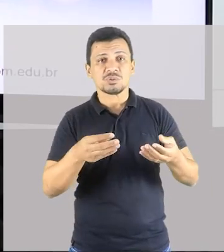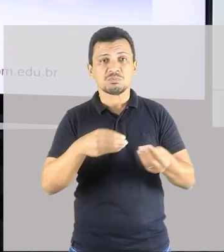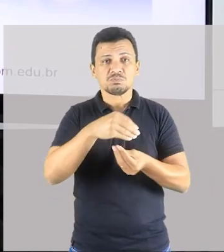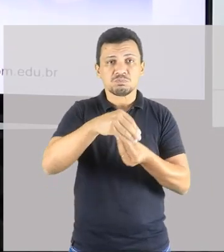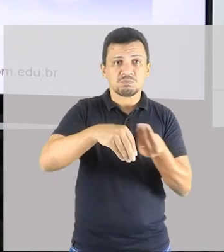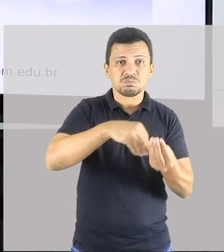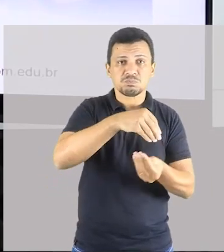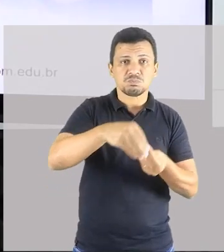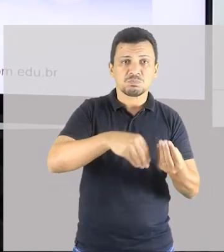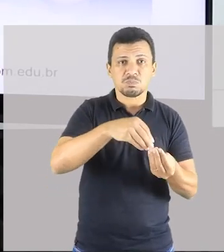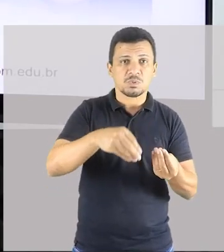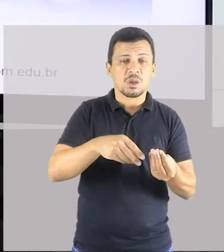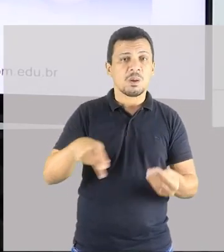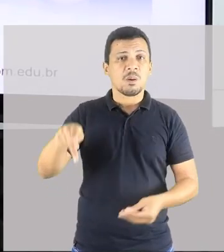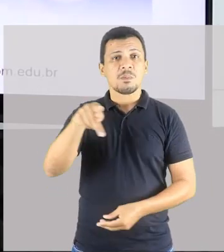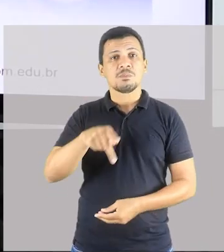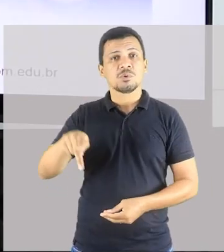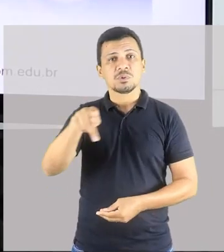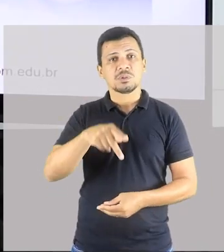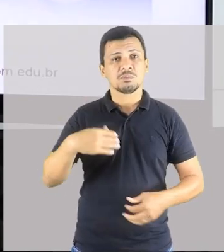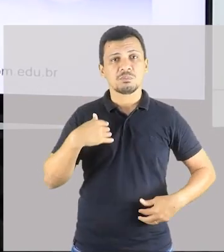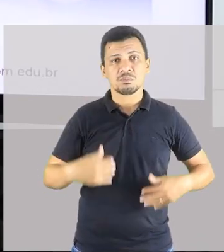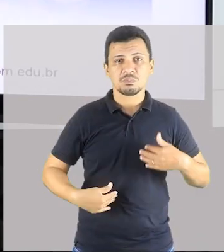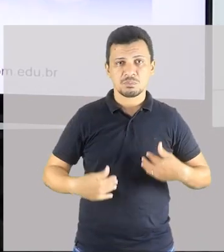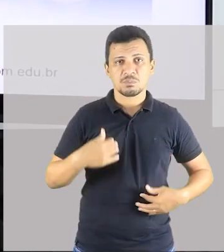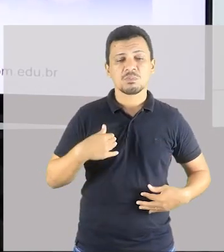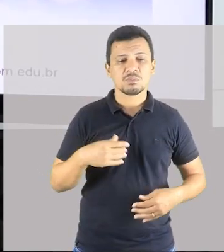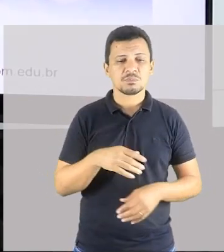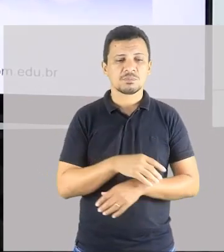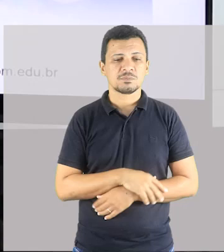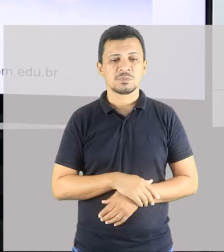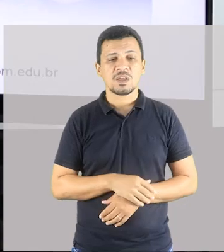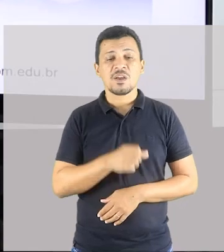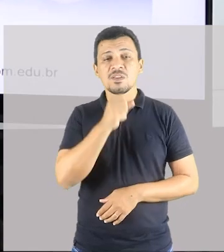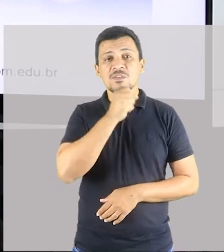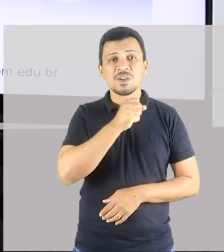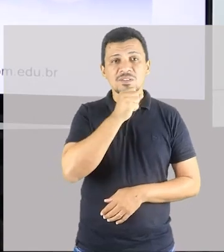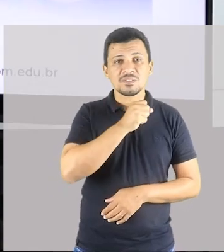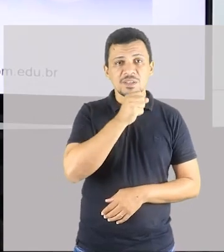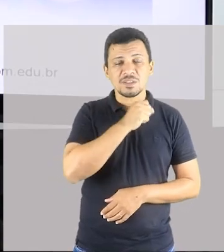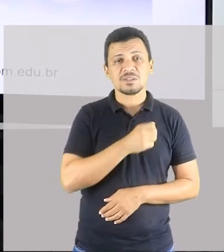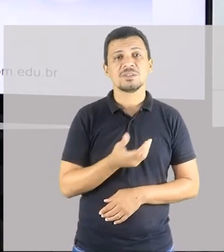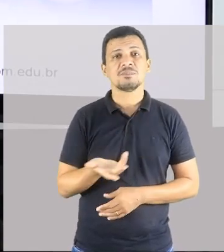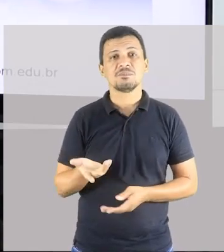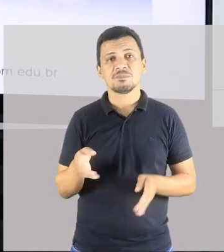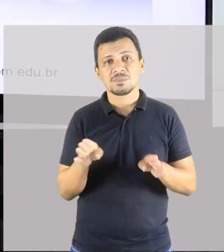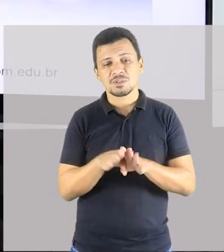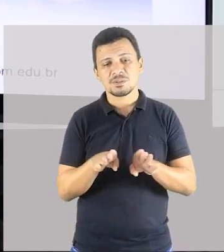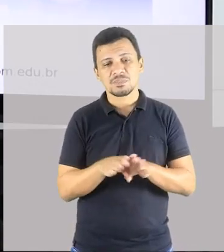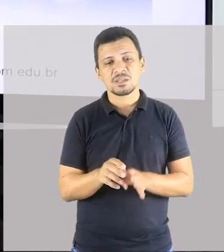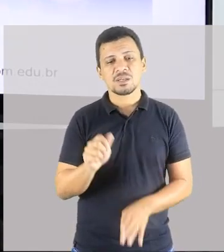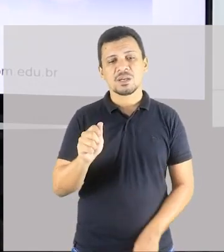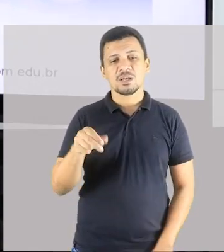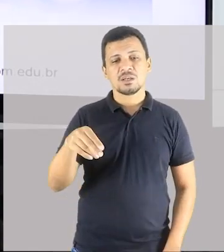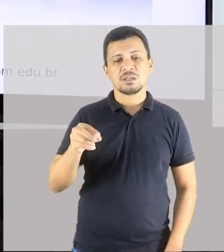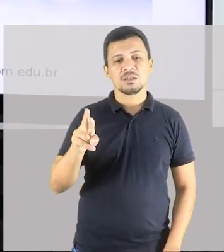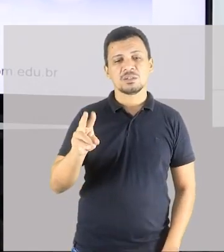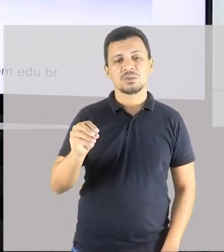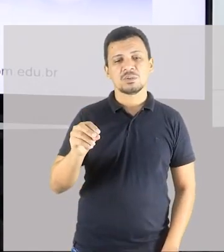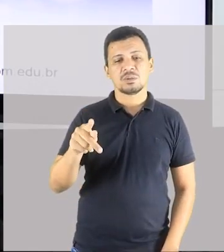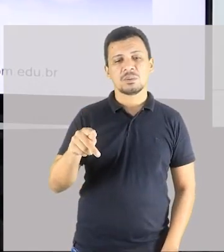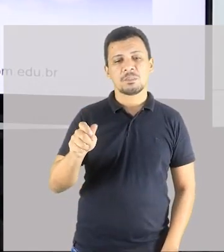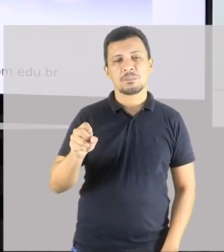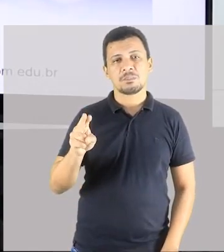também é utilizado em tratamento de doenças musculares. Na velhice ou andropausa, né? Onde